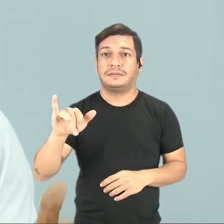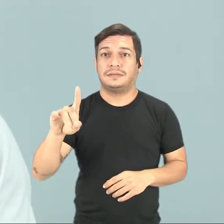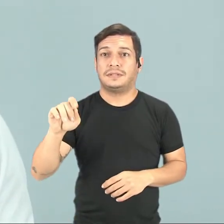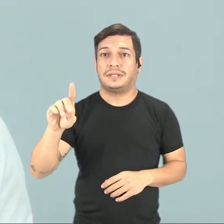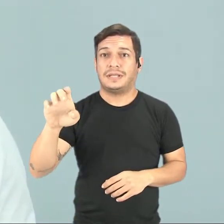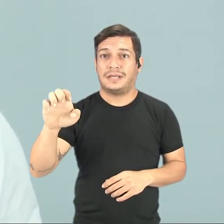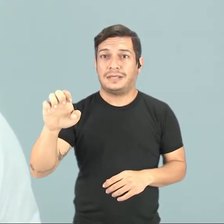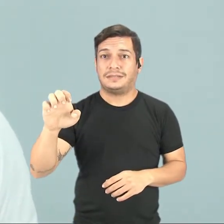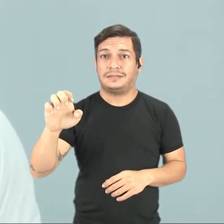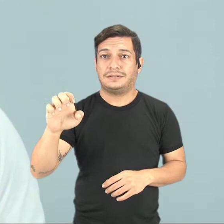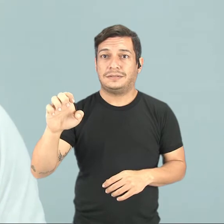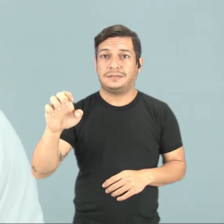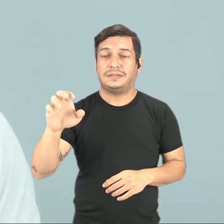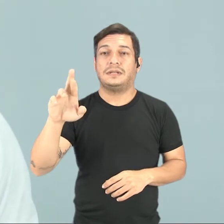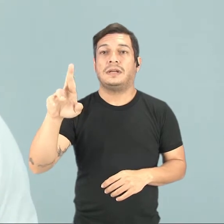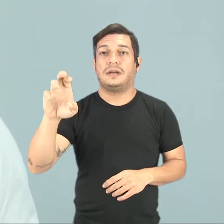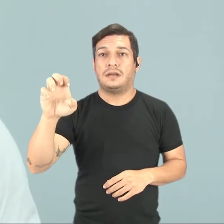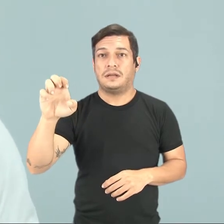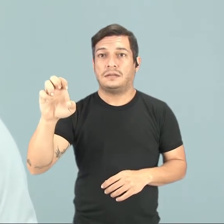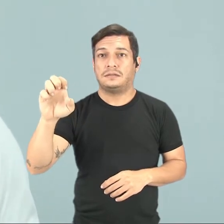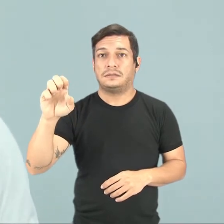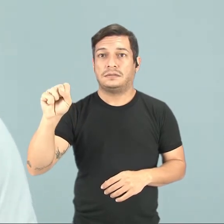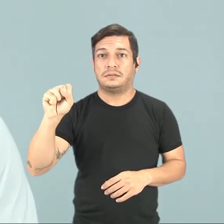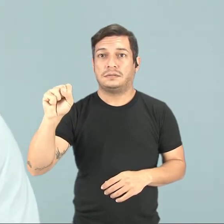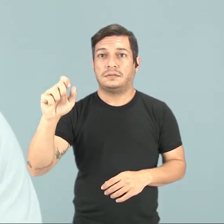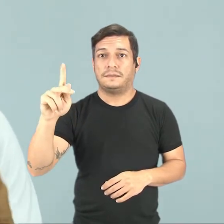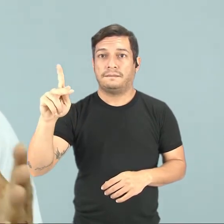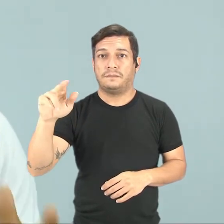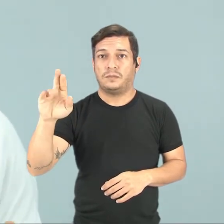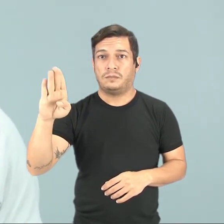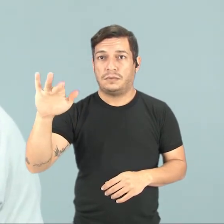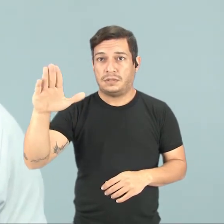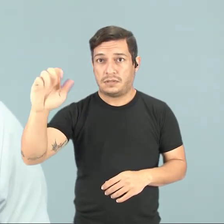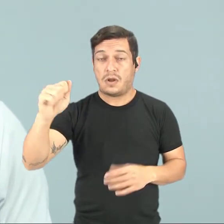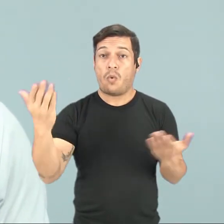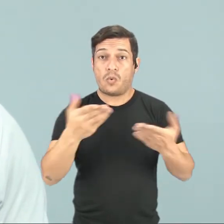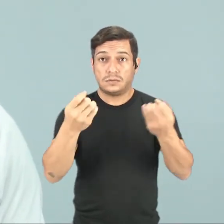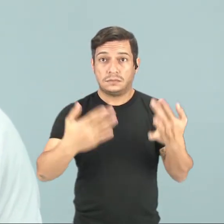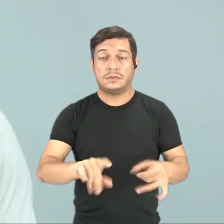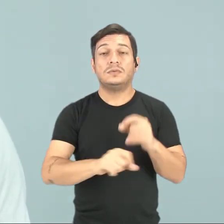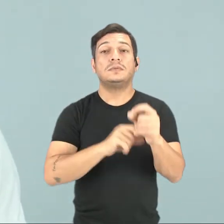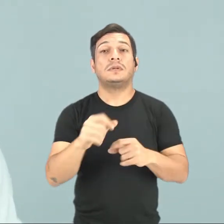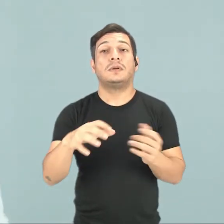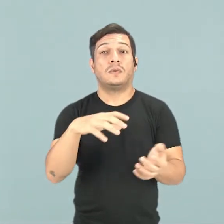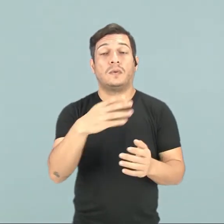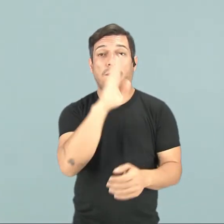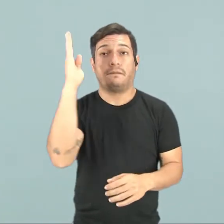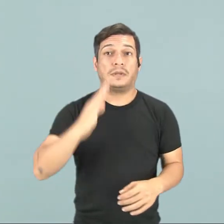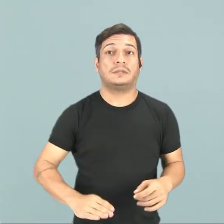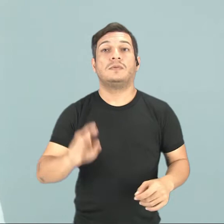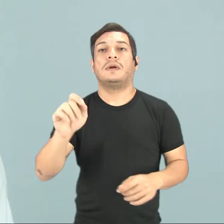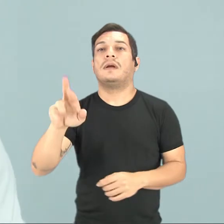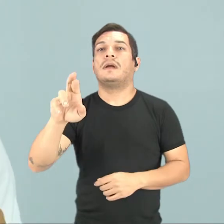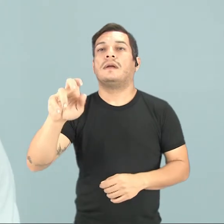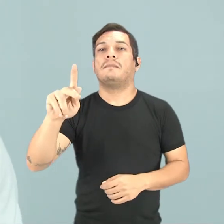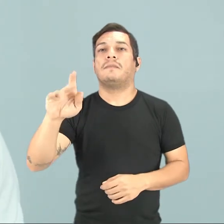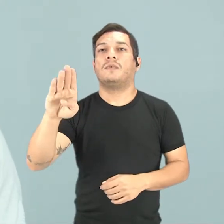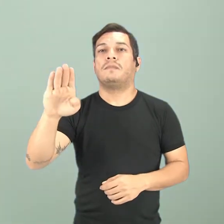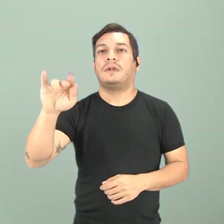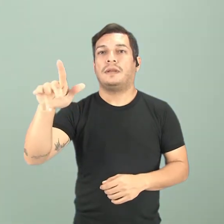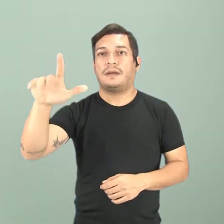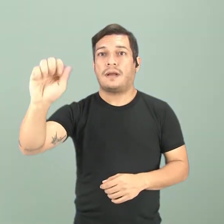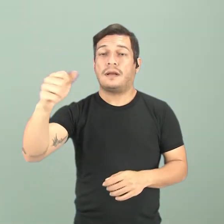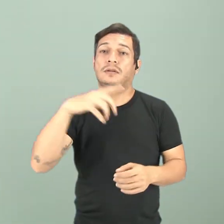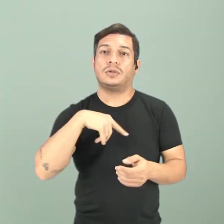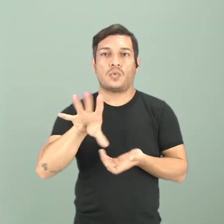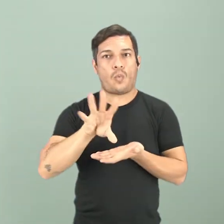res pública. Hoje, nós dizemos que o Brasil é uma república porque a gente, de certo modo, copiou. Claro que não